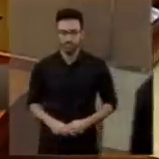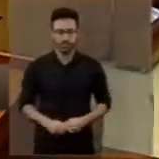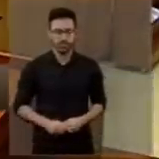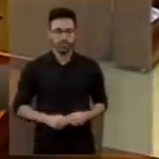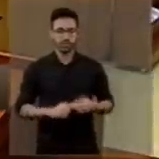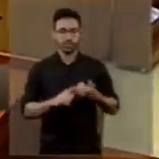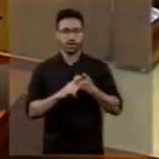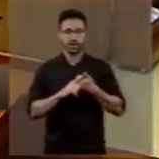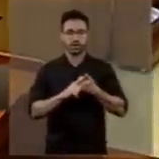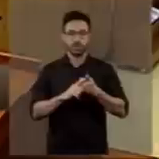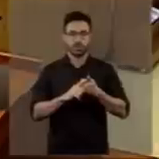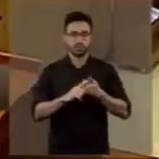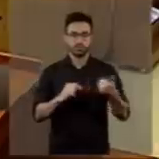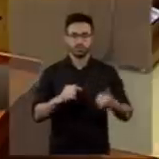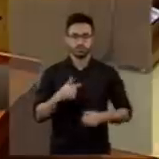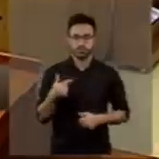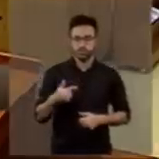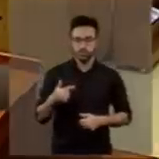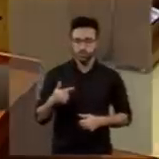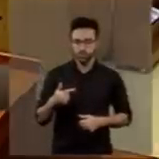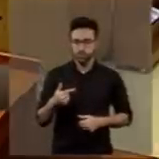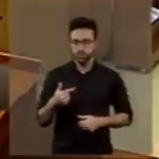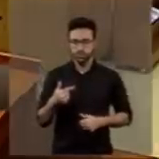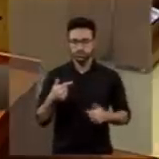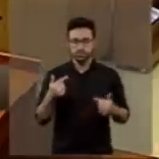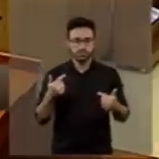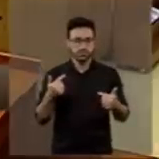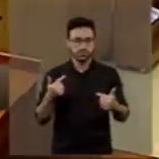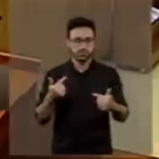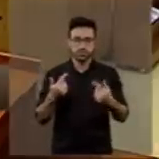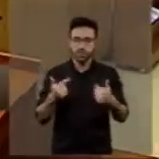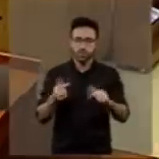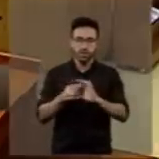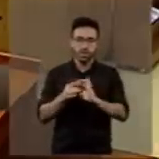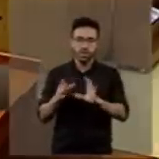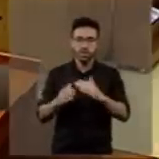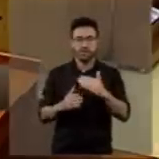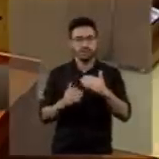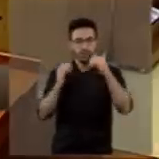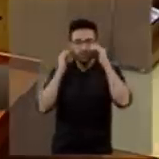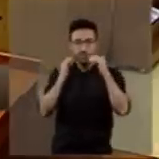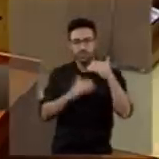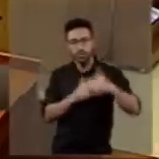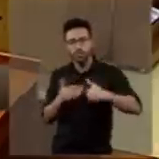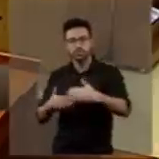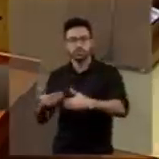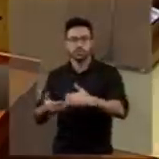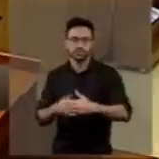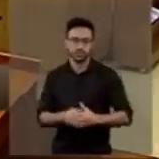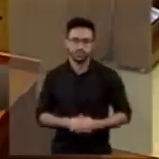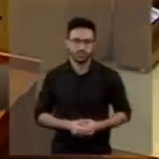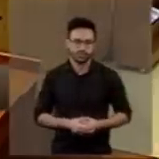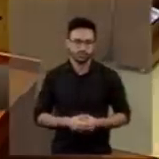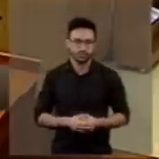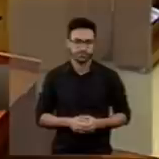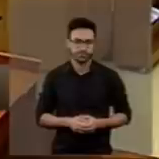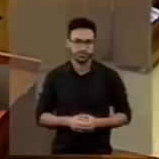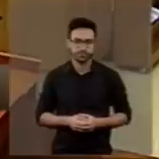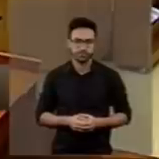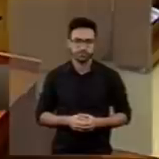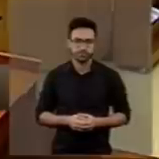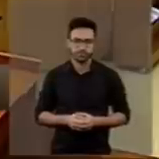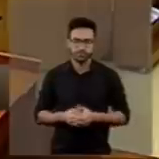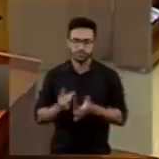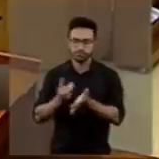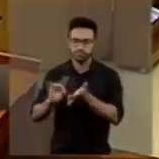um todo, não permitia o devido processo legal. Veja, a impugnação foi